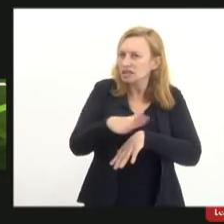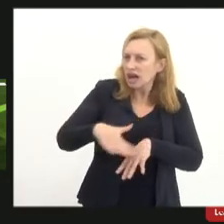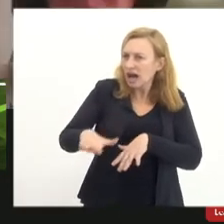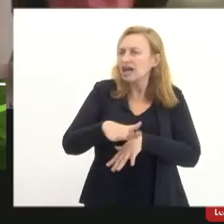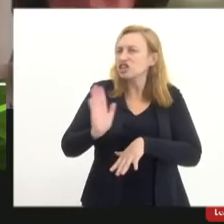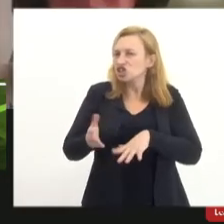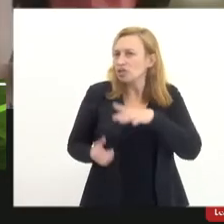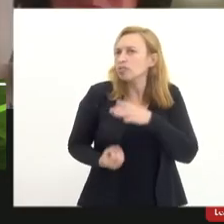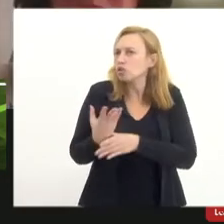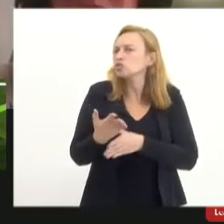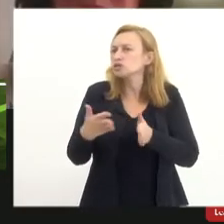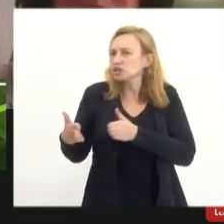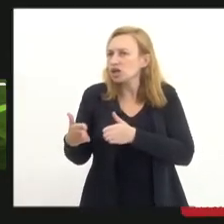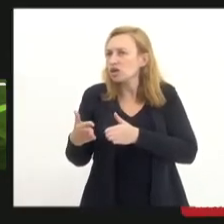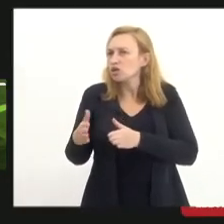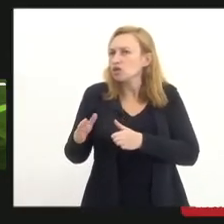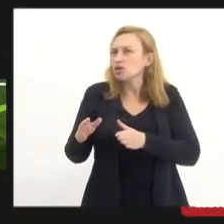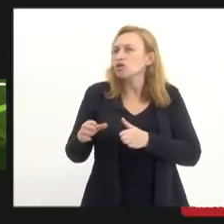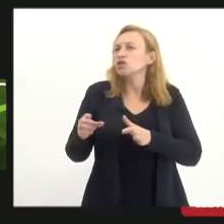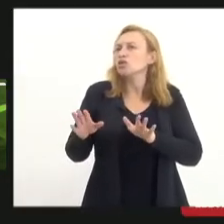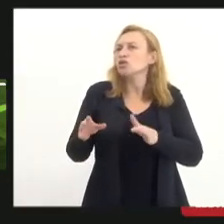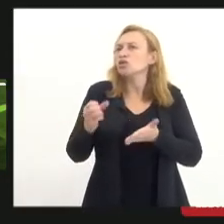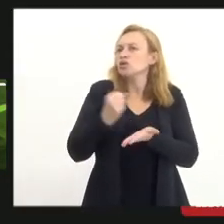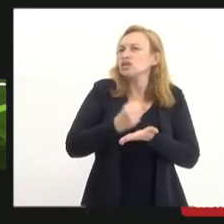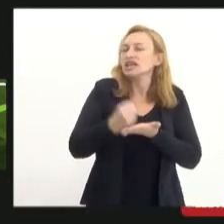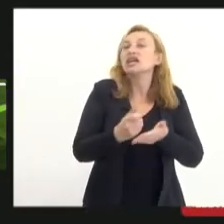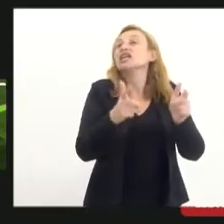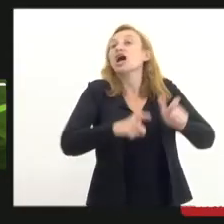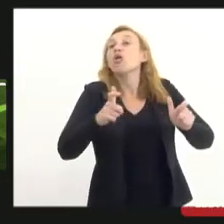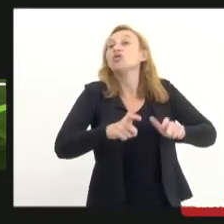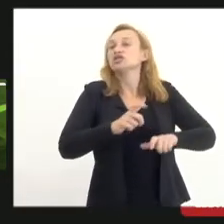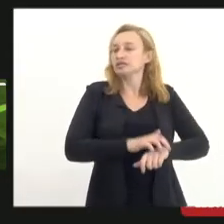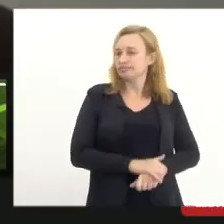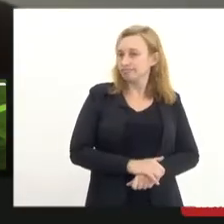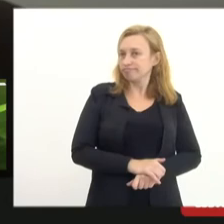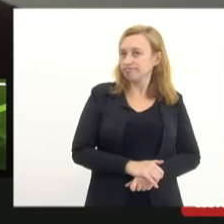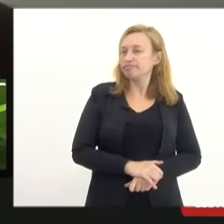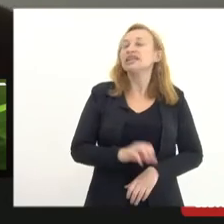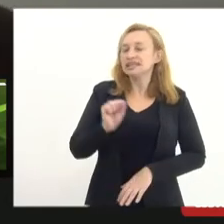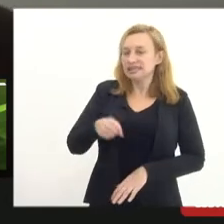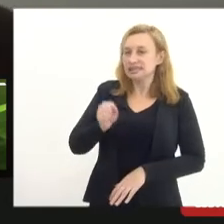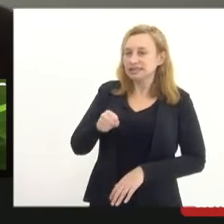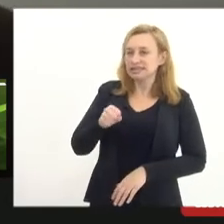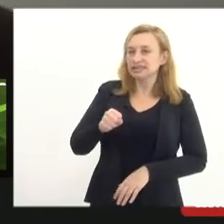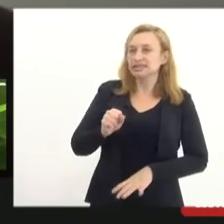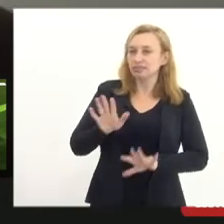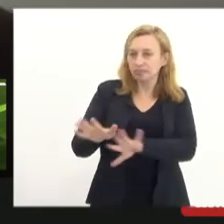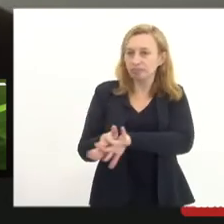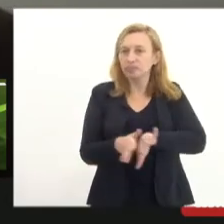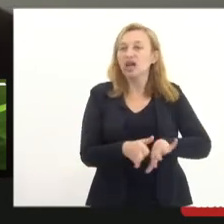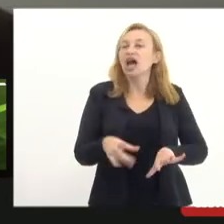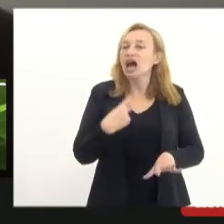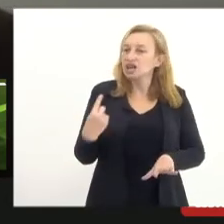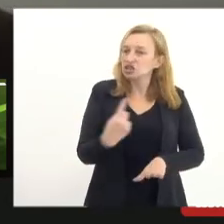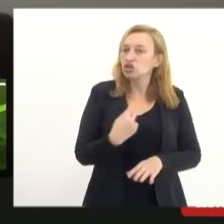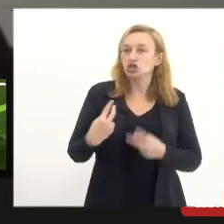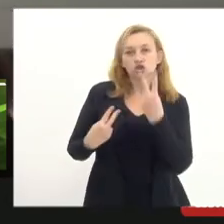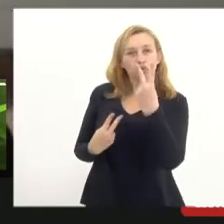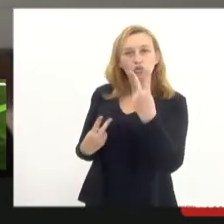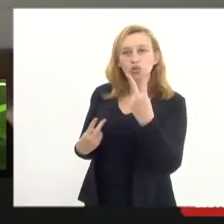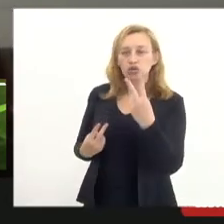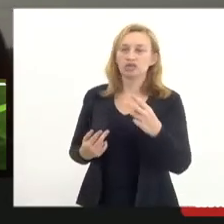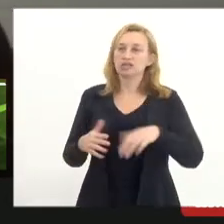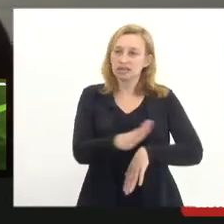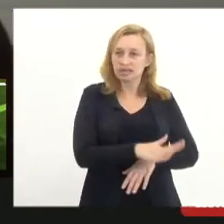produção, né, e são contratadas aonde? Sim, perfeito. As nossas duas